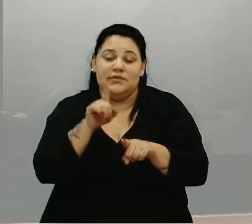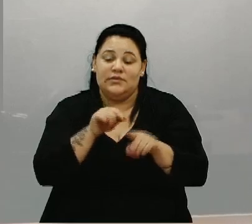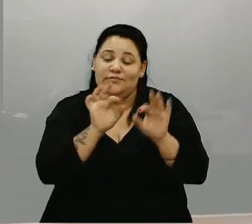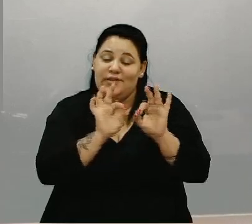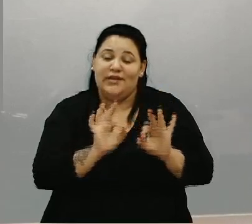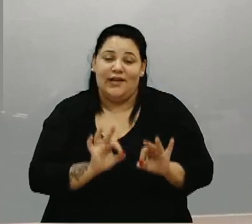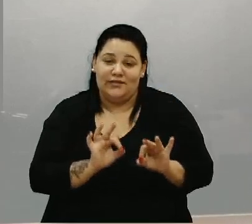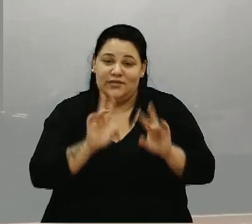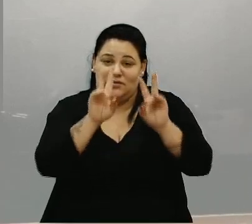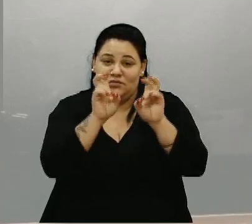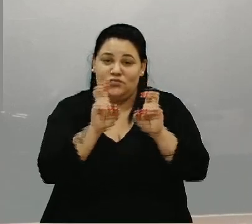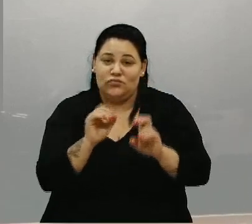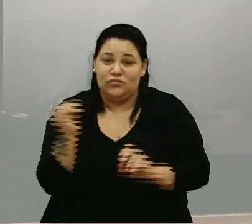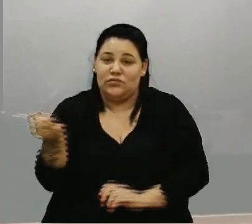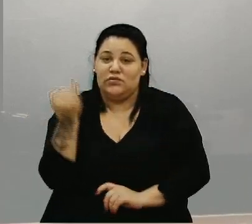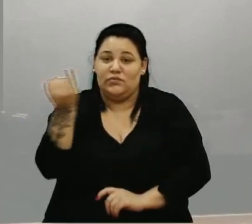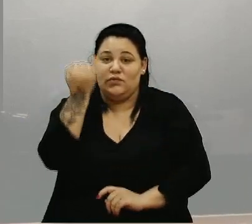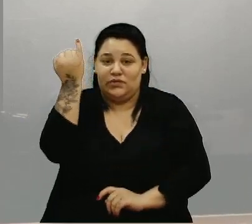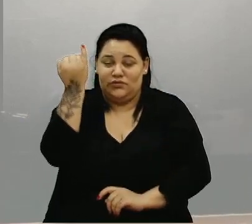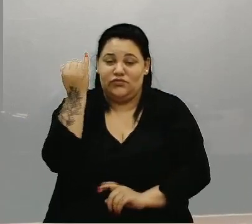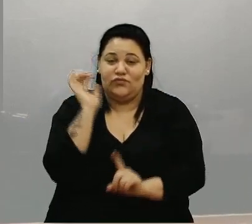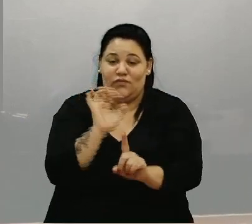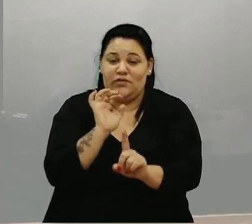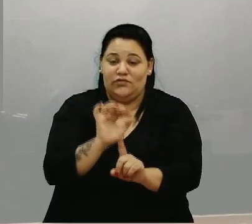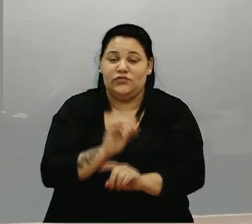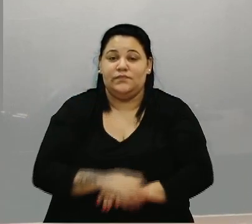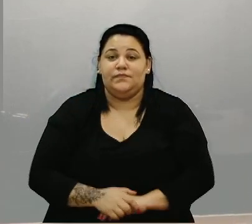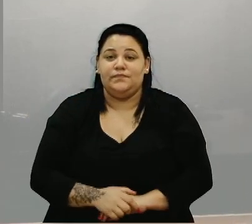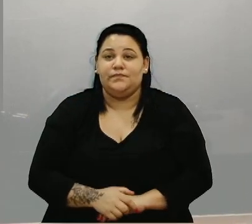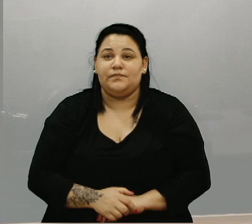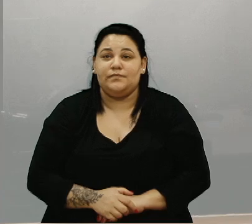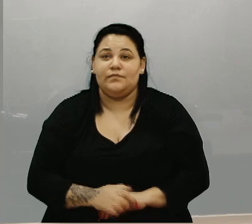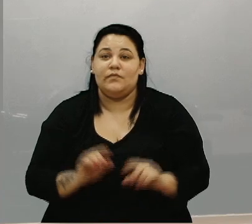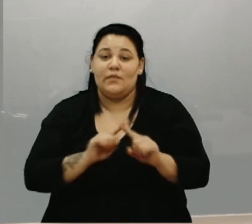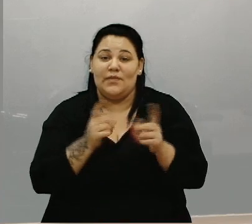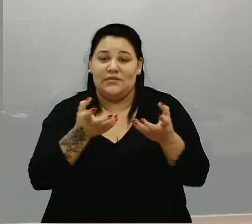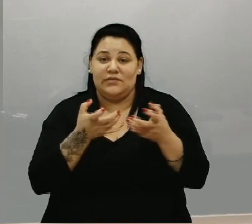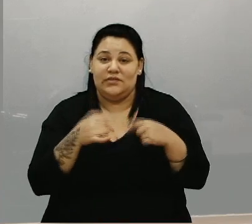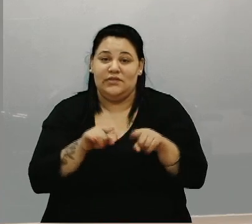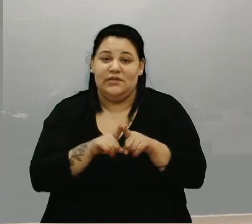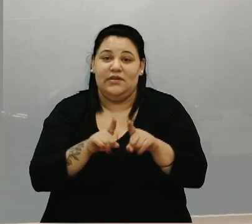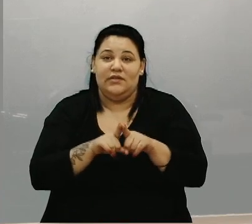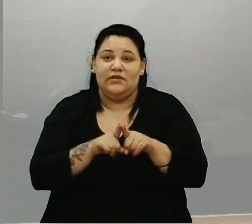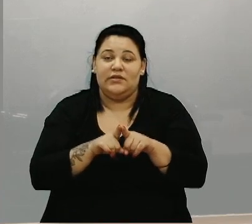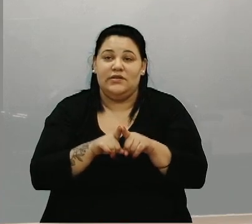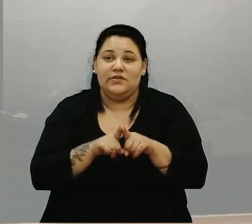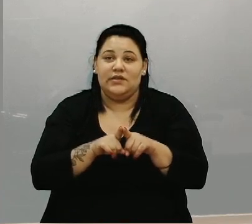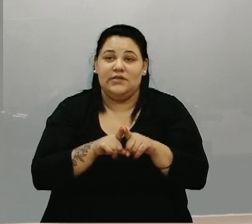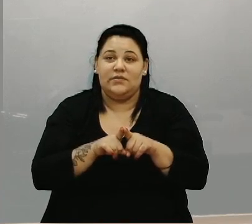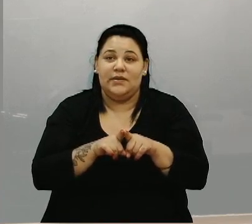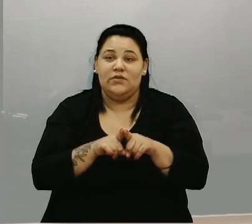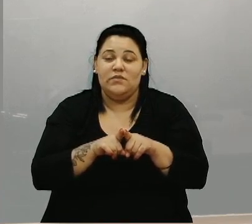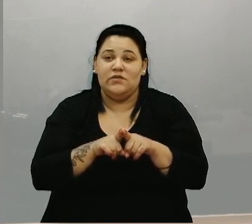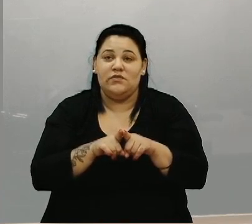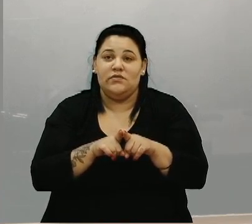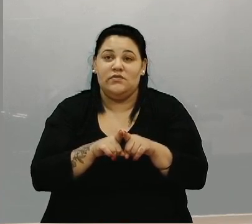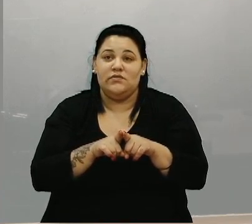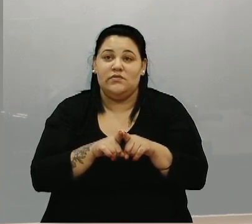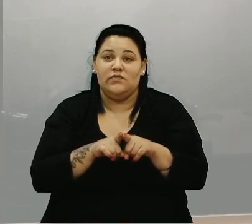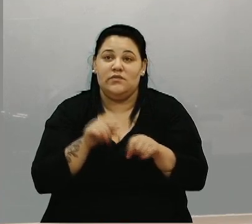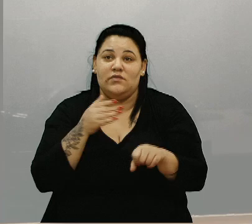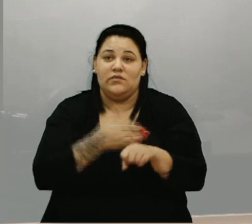questão relevante e importante. Mas eu queria também entrar num outro tema que